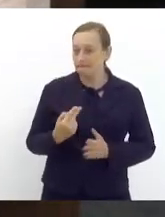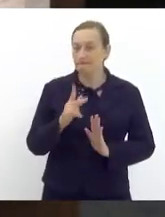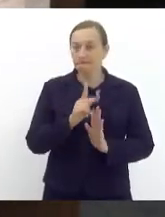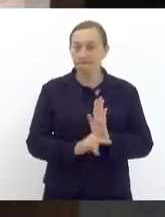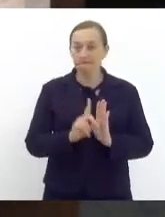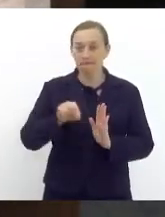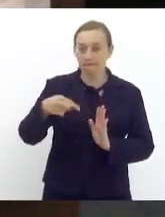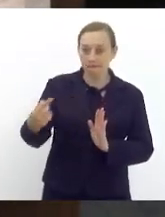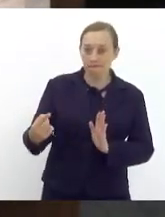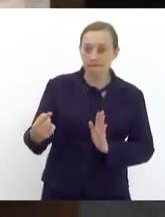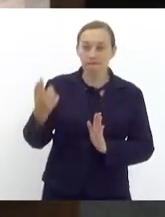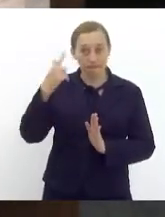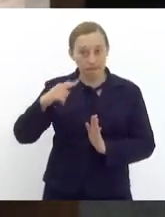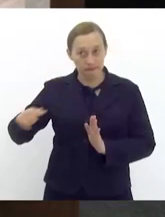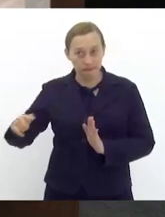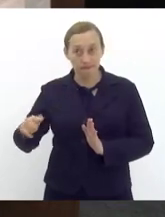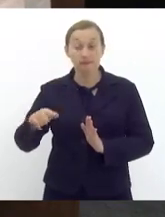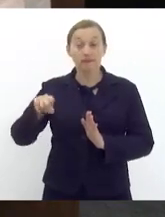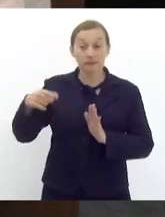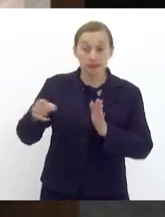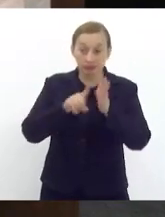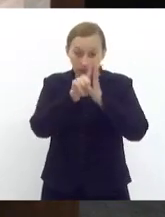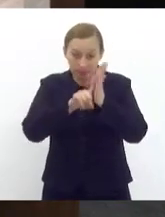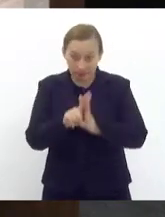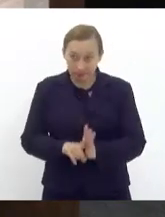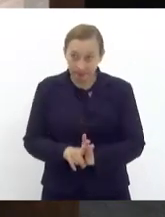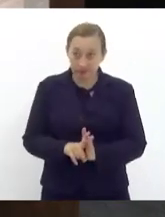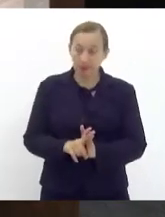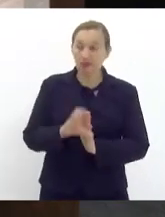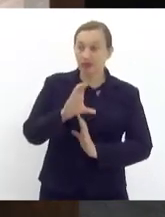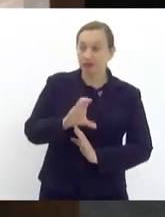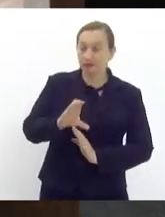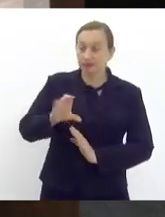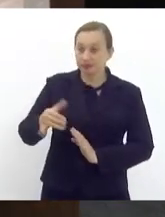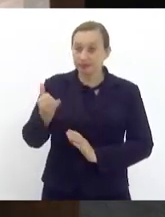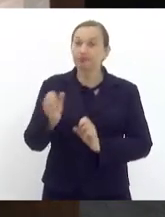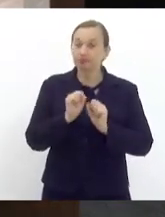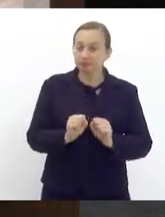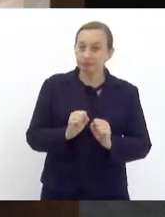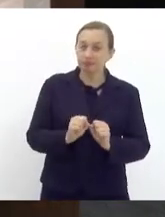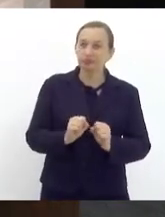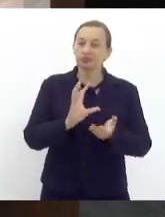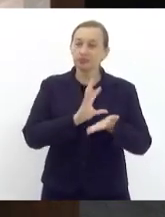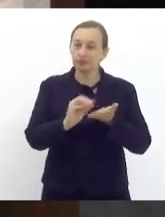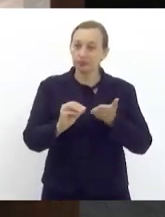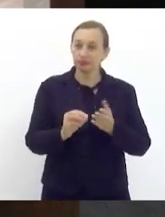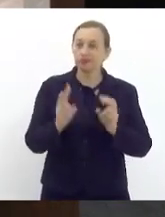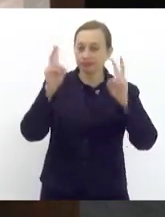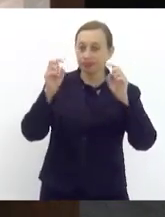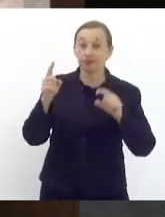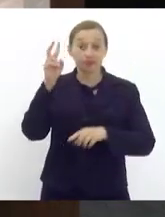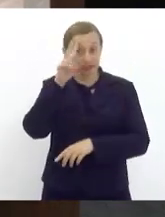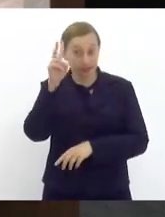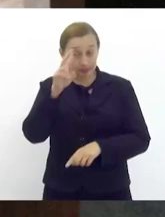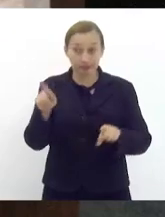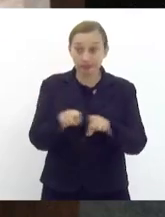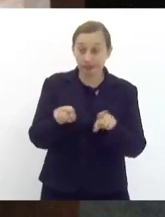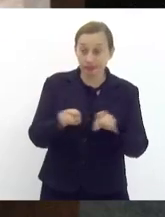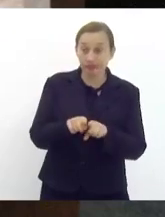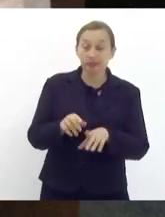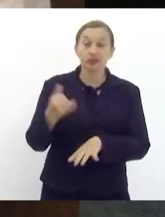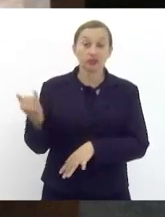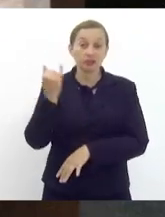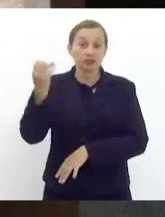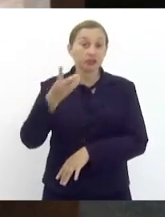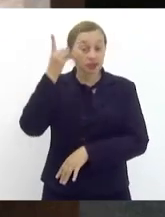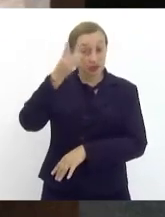semana que vem, depois de analisadas as emendas na CCJ, que a gente possa pautar essa matéria. E lembrar também, é importante, deputada Marta